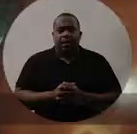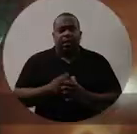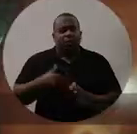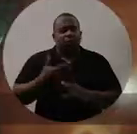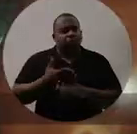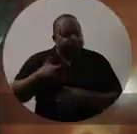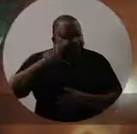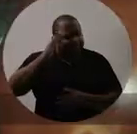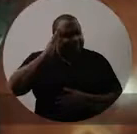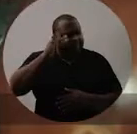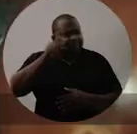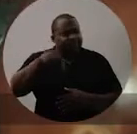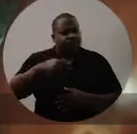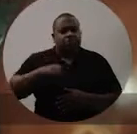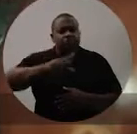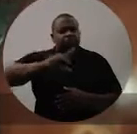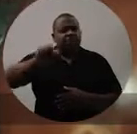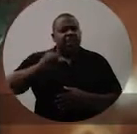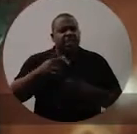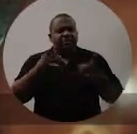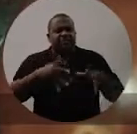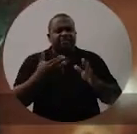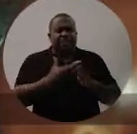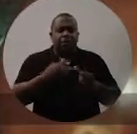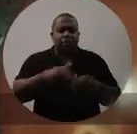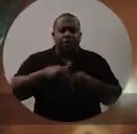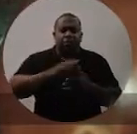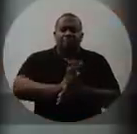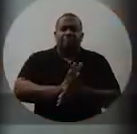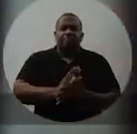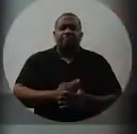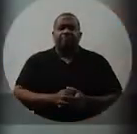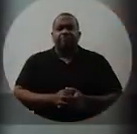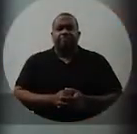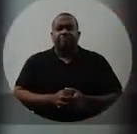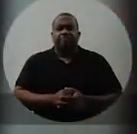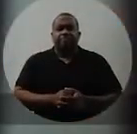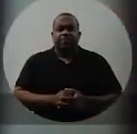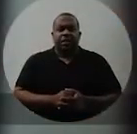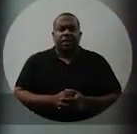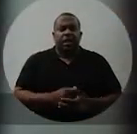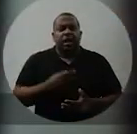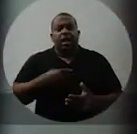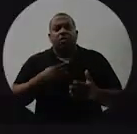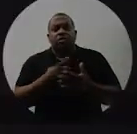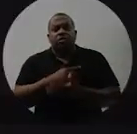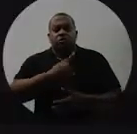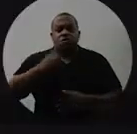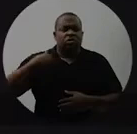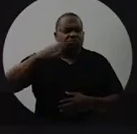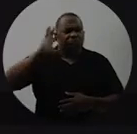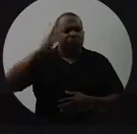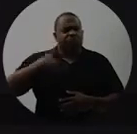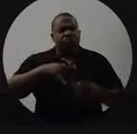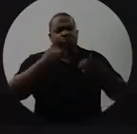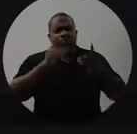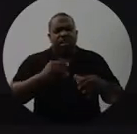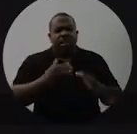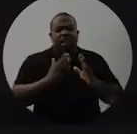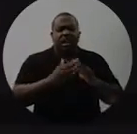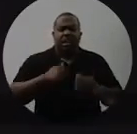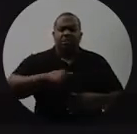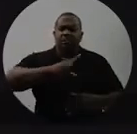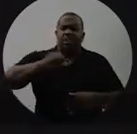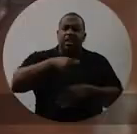tinha 8 anos de idade e já pensava isso. Me saí de casa porque dos maltratos. Aí chegou o dia, eu tive que sair, não tive pra onde ir, fiquei na